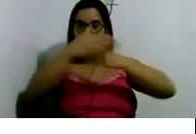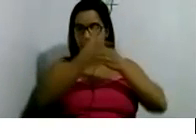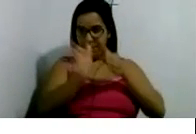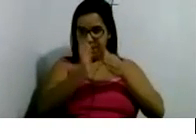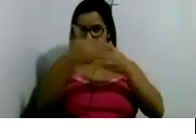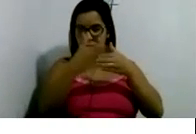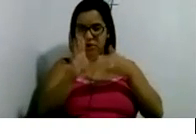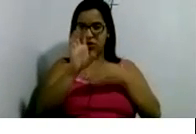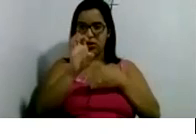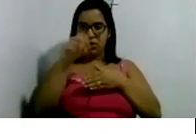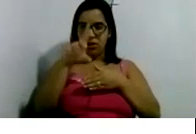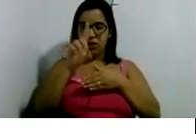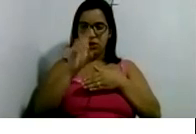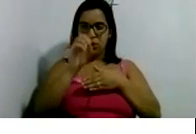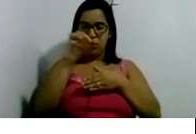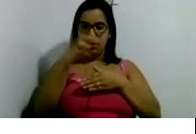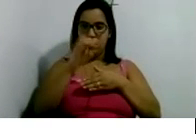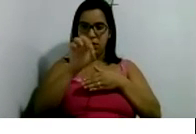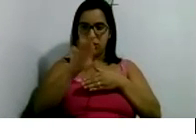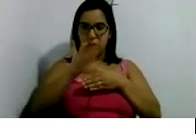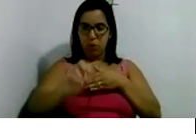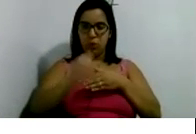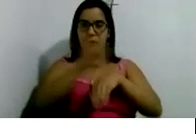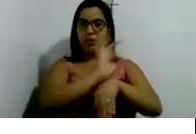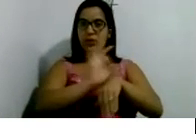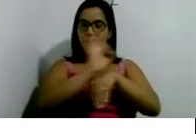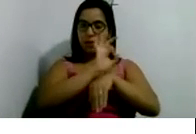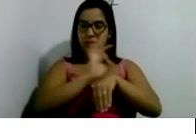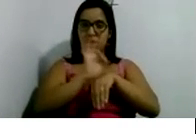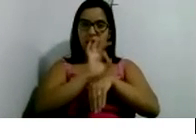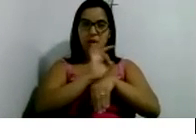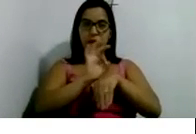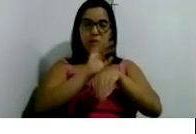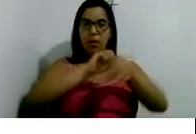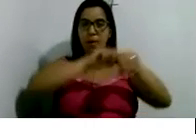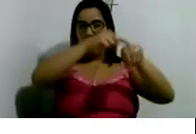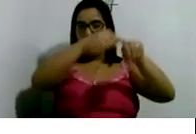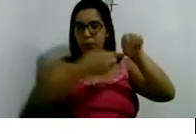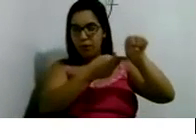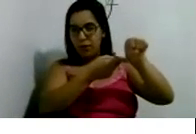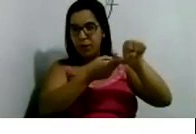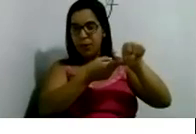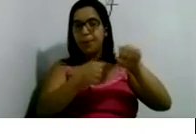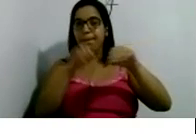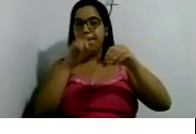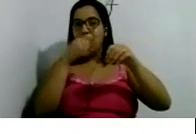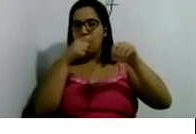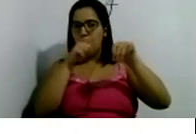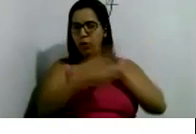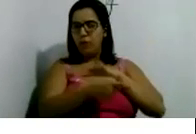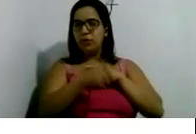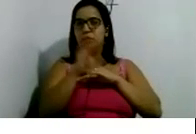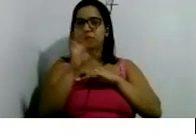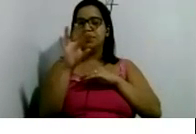Então, o trofoblasto são essas células mais superficiais e aqui a gente tem